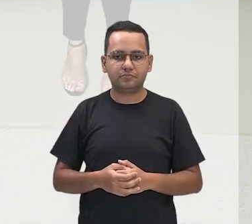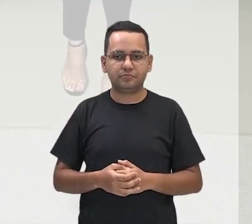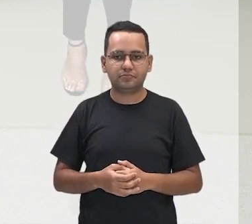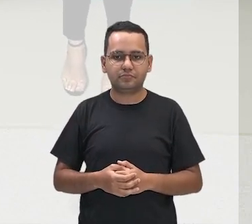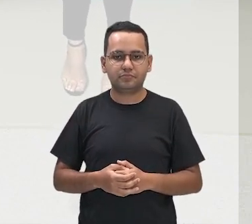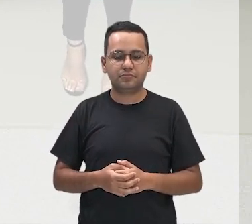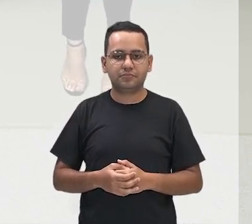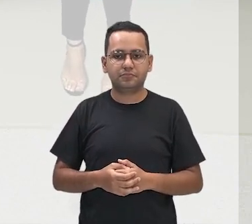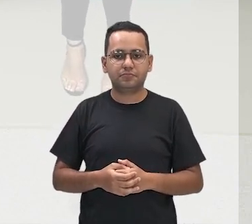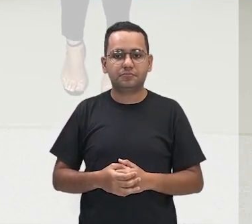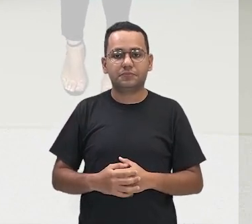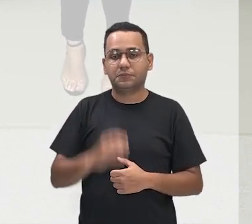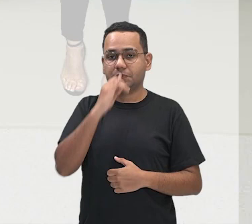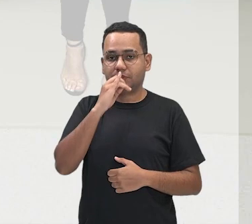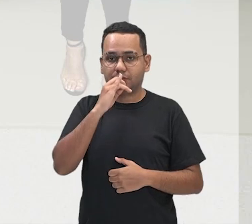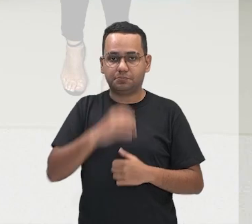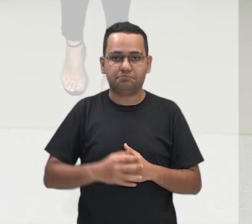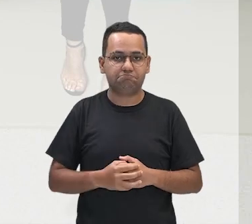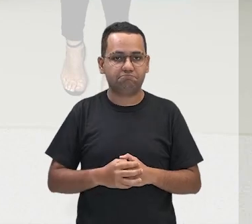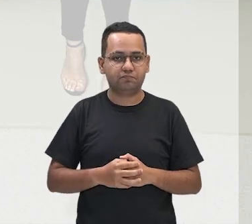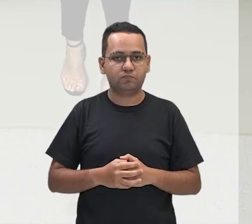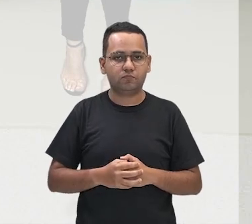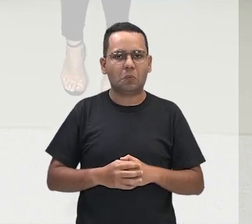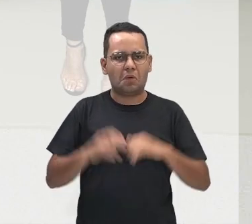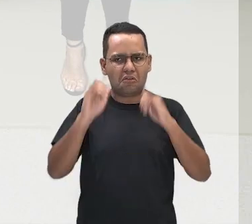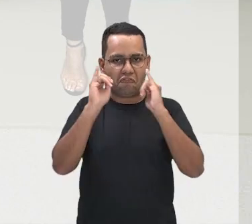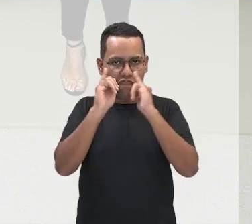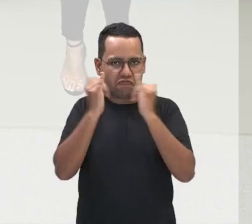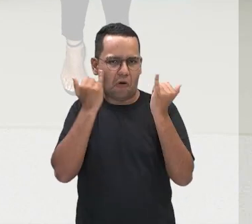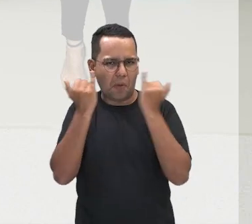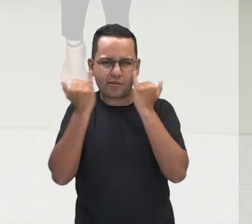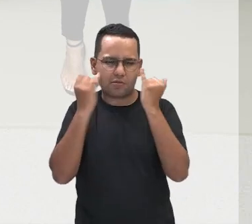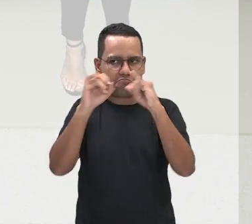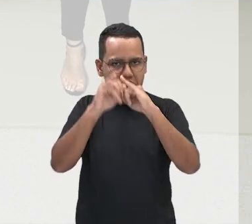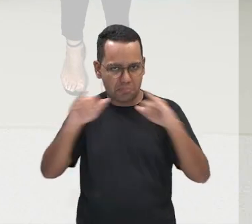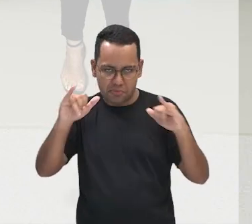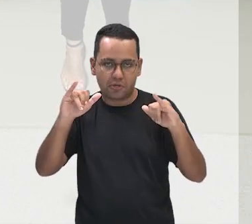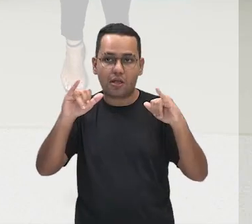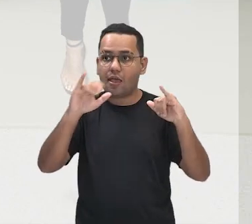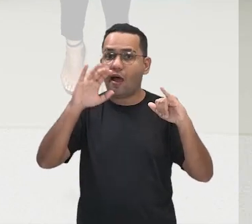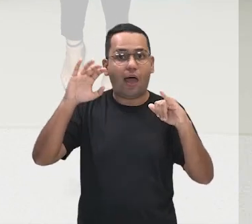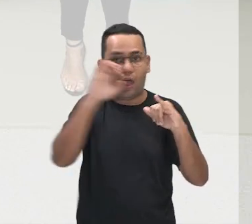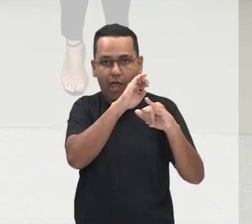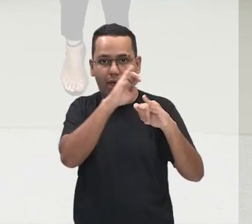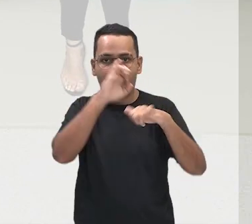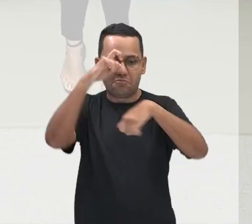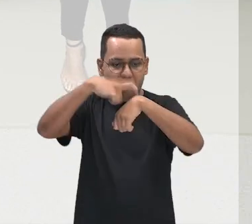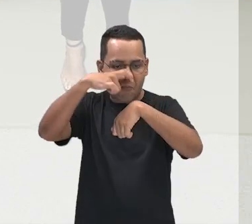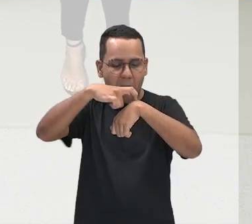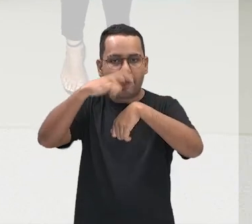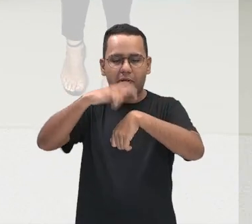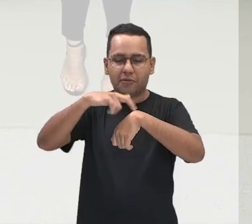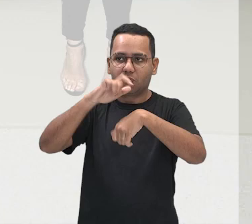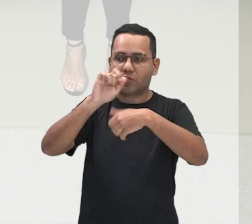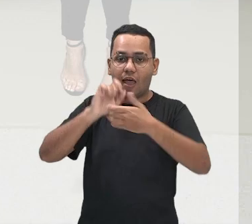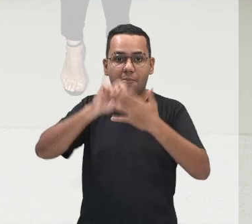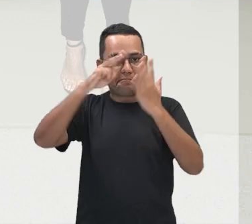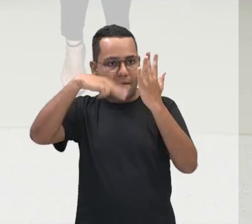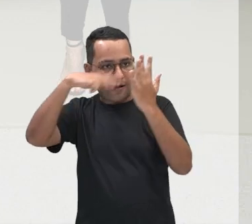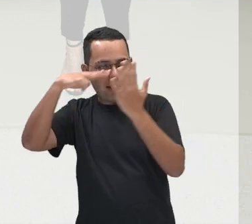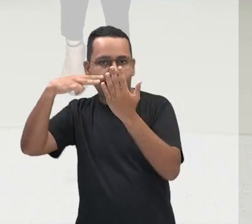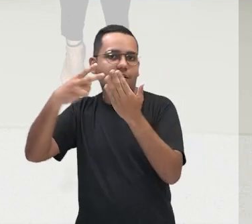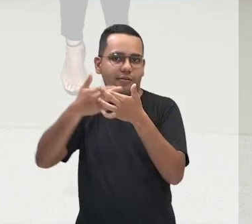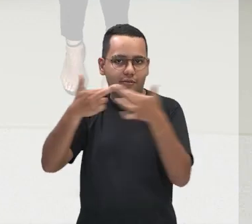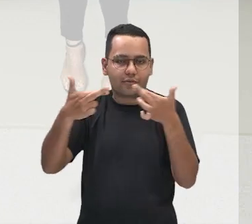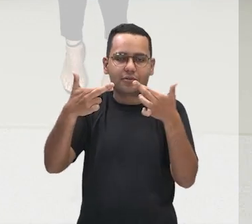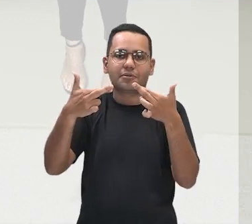notícia, hoje em dia, ela chega praticamente em tempo real, justamente por conta desse processo de conexão que a